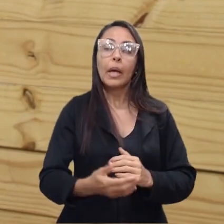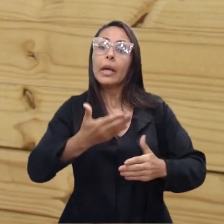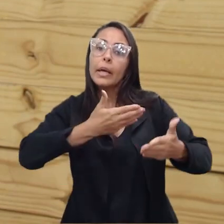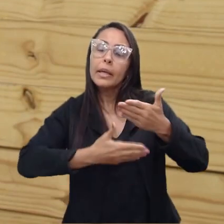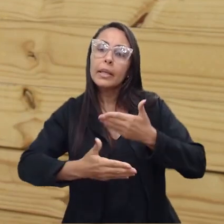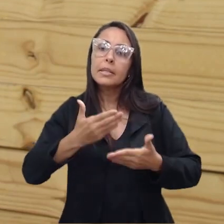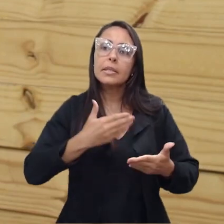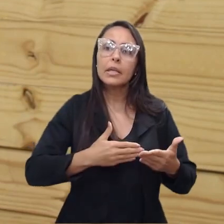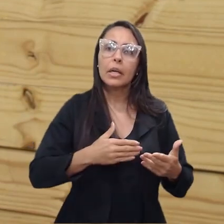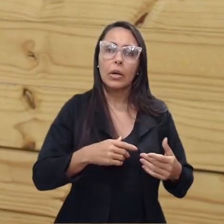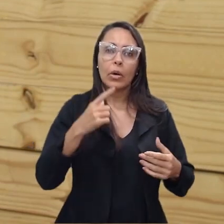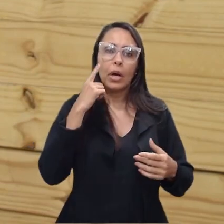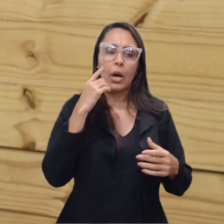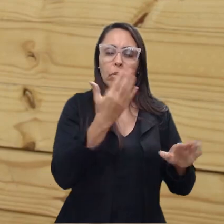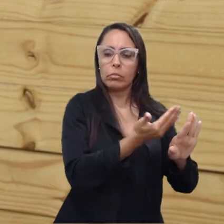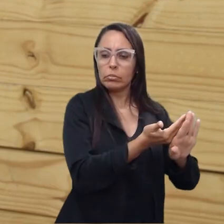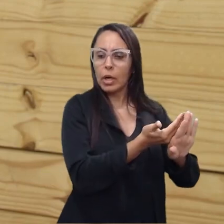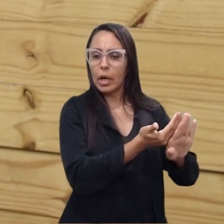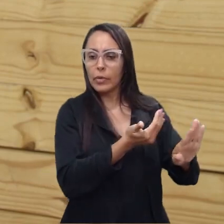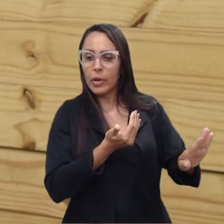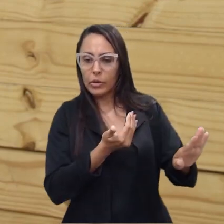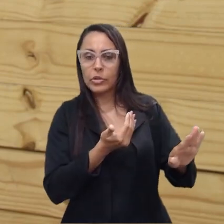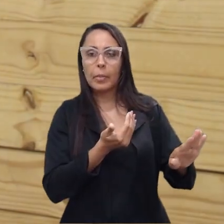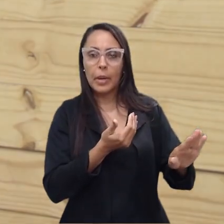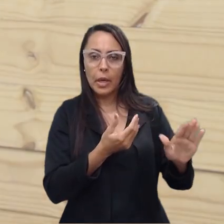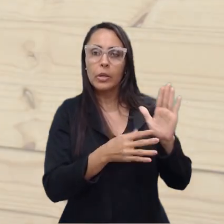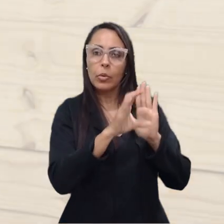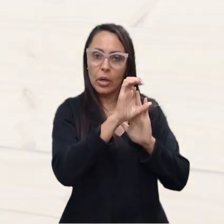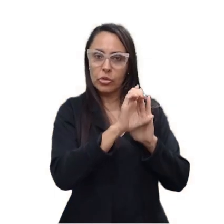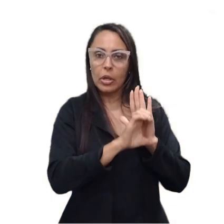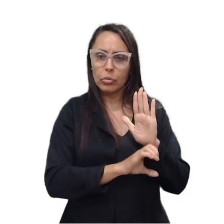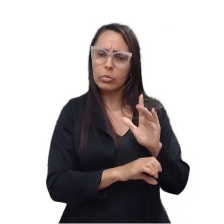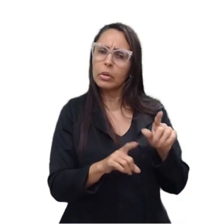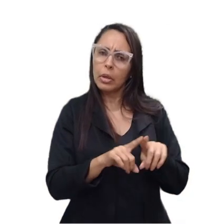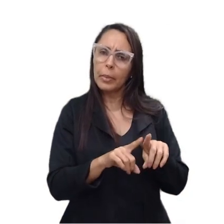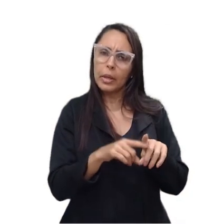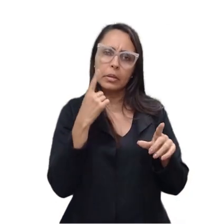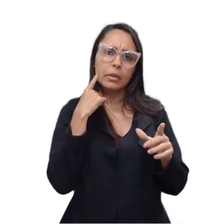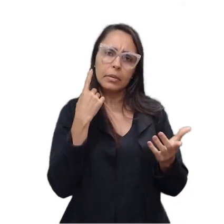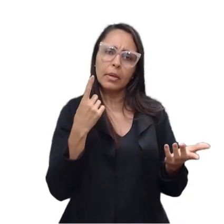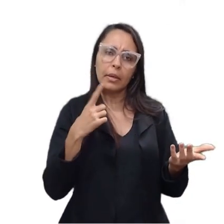relação ao afastamento, o estatuto ele também prevê, o professor ele